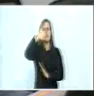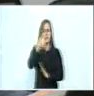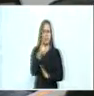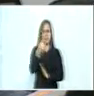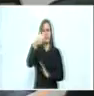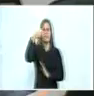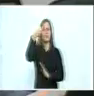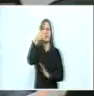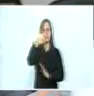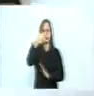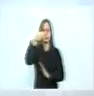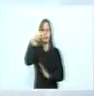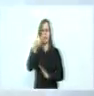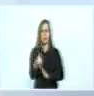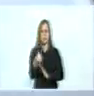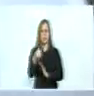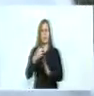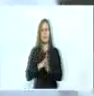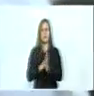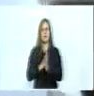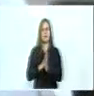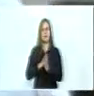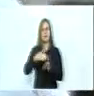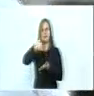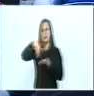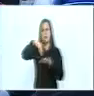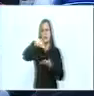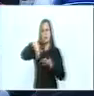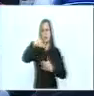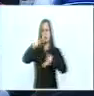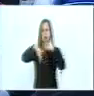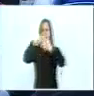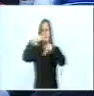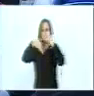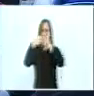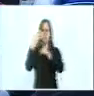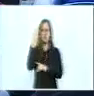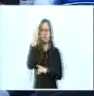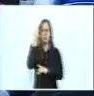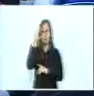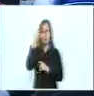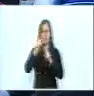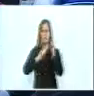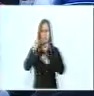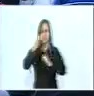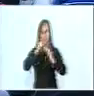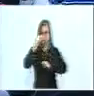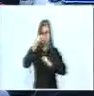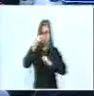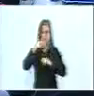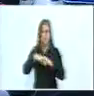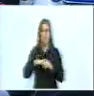Secretaria Municipal de Desenvolvimento Econômico, Ciência e Tecnológica, Departamento de Turismo.